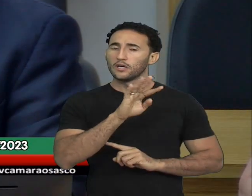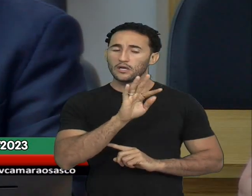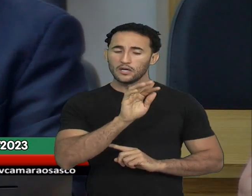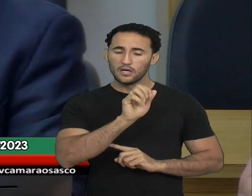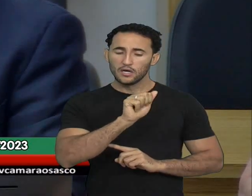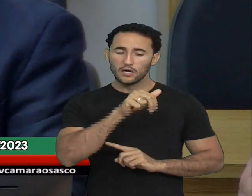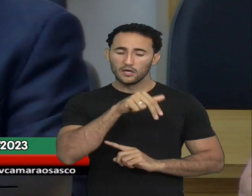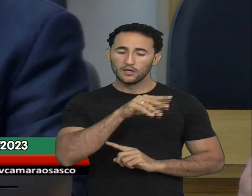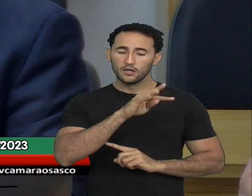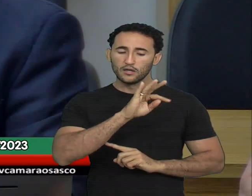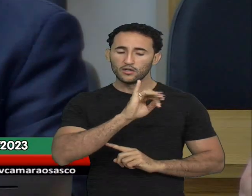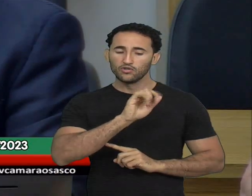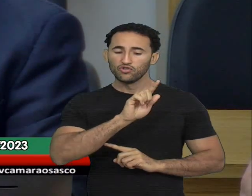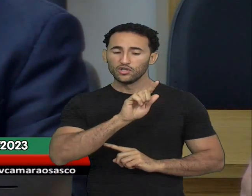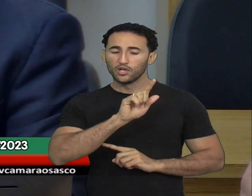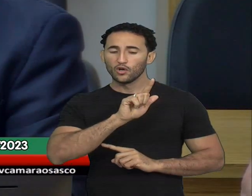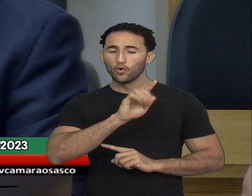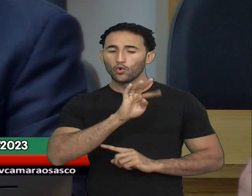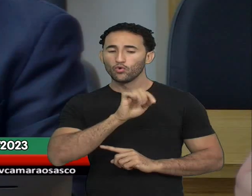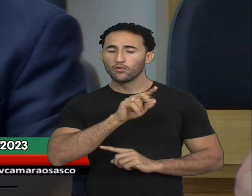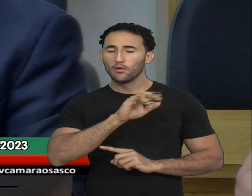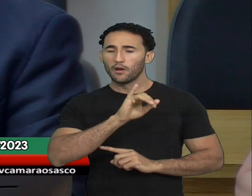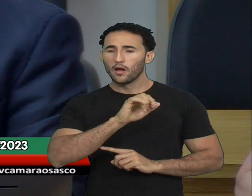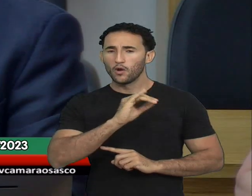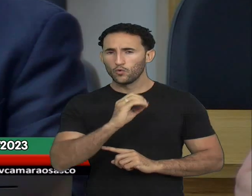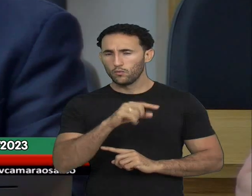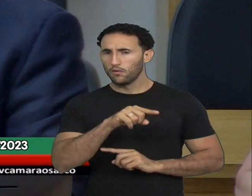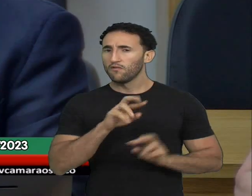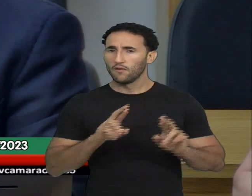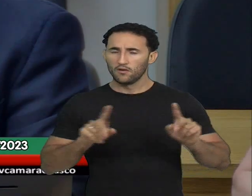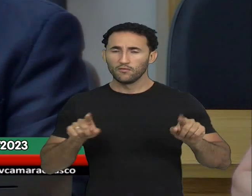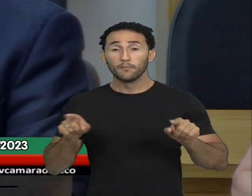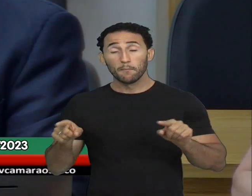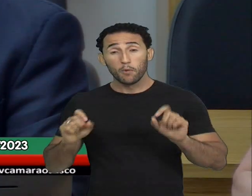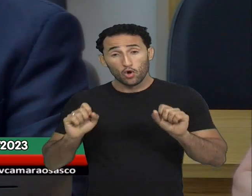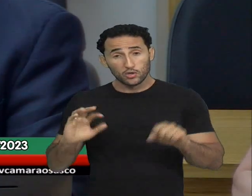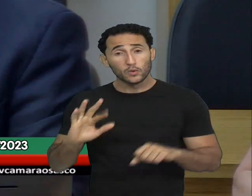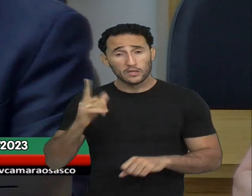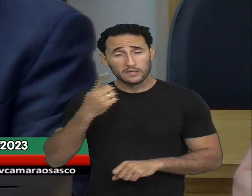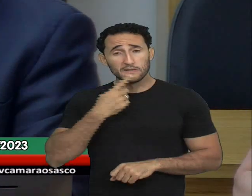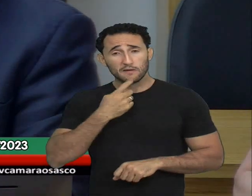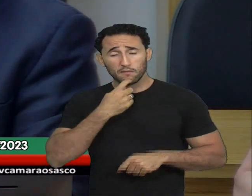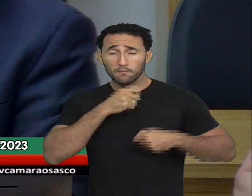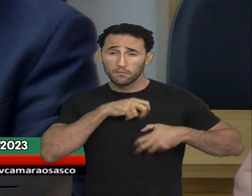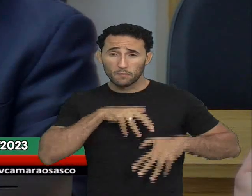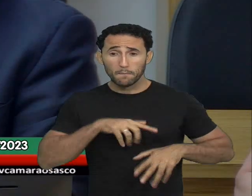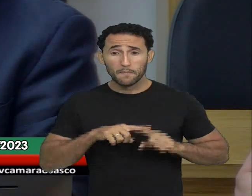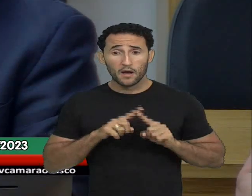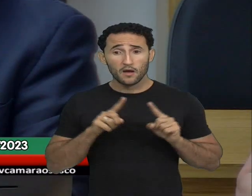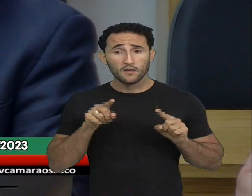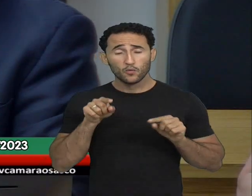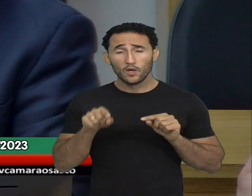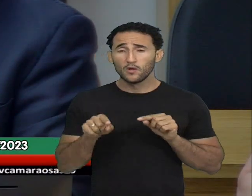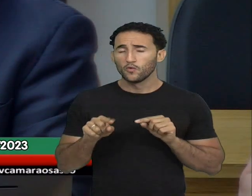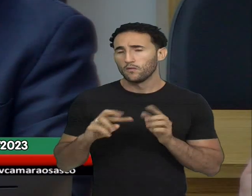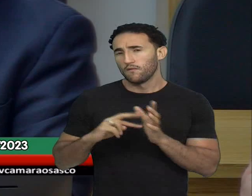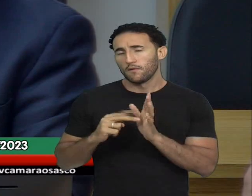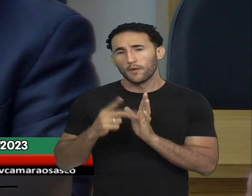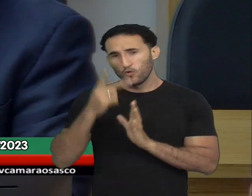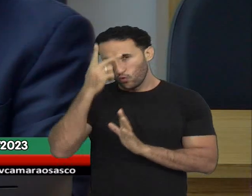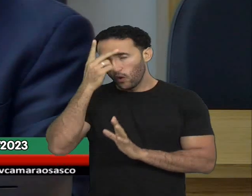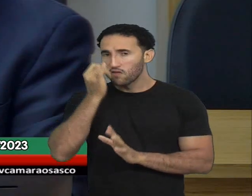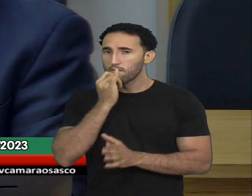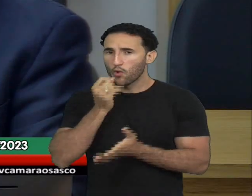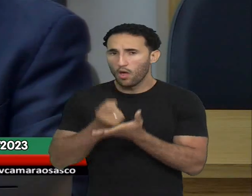antiplaquetário só mexe mais na parte das plaquetas. Então, sim, pode sangrar um pouco mais, mas não é por causa disso que a pessoa tem que parar de fazer o uso, né?